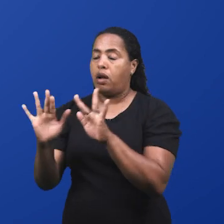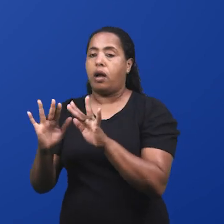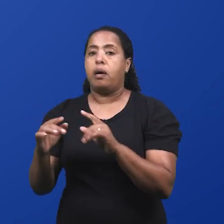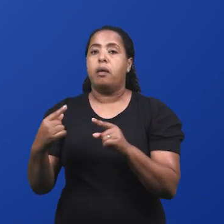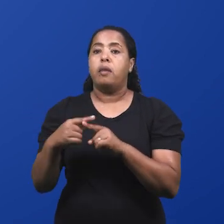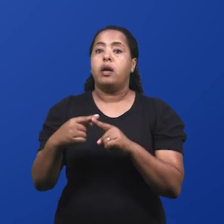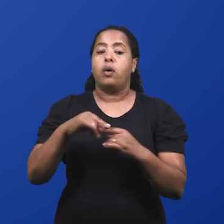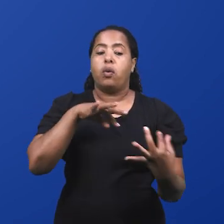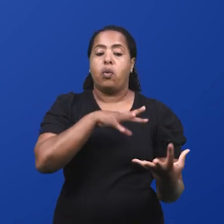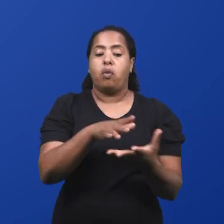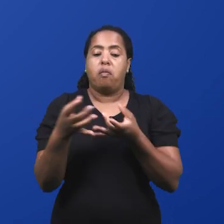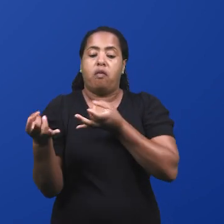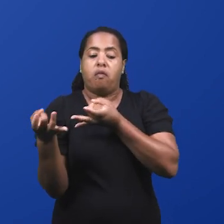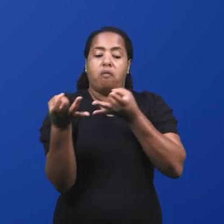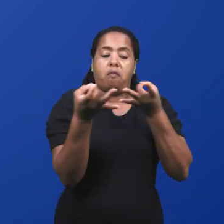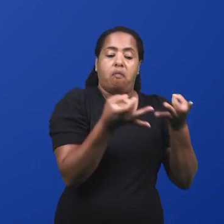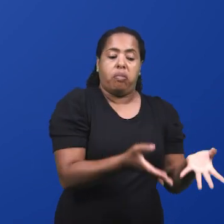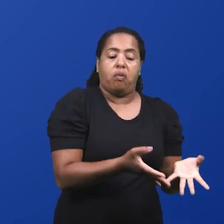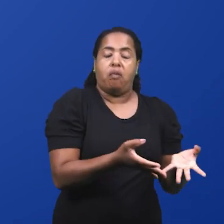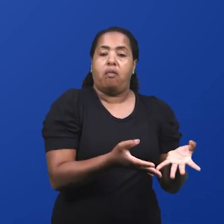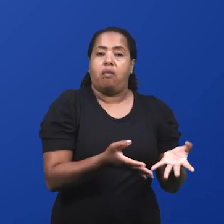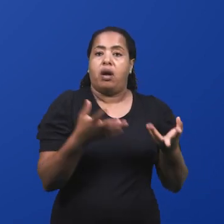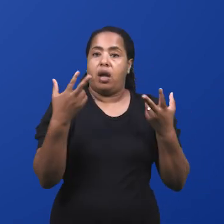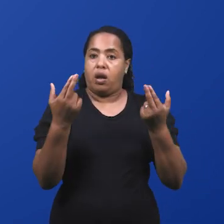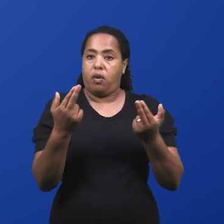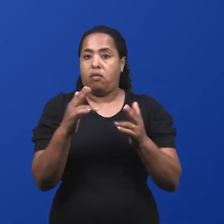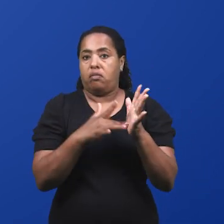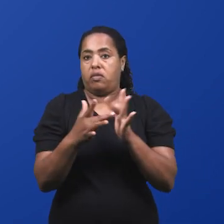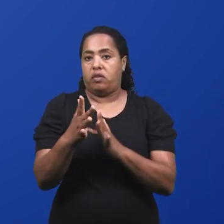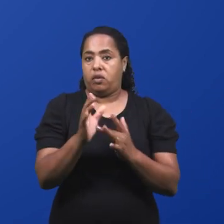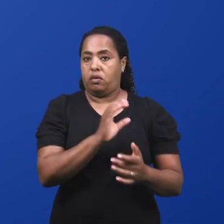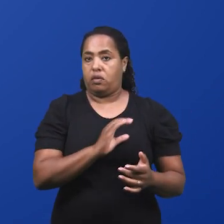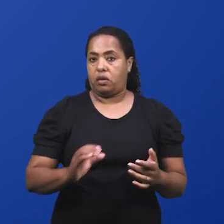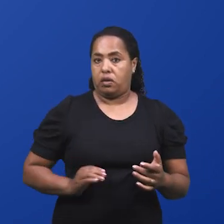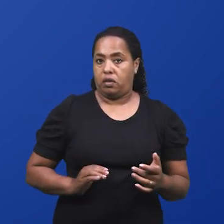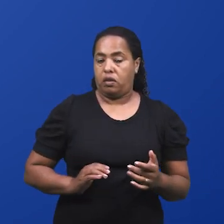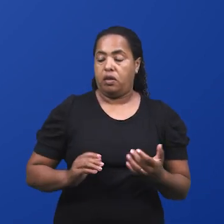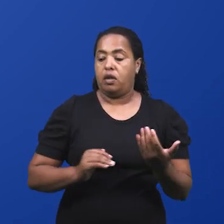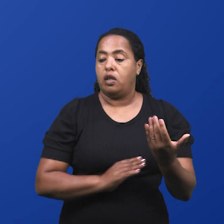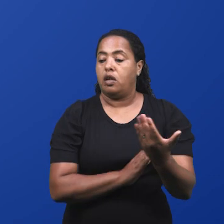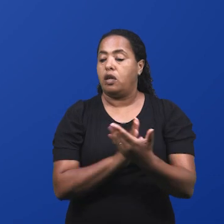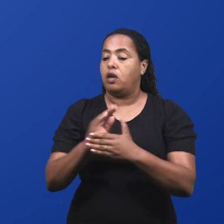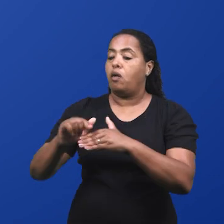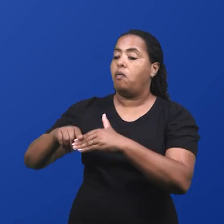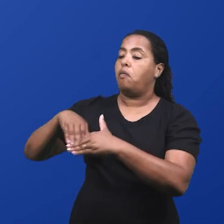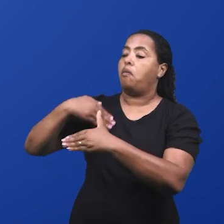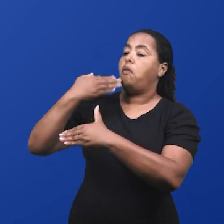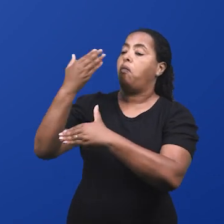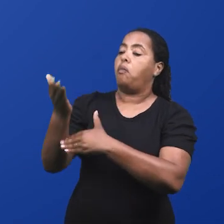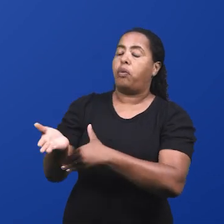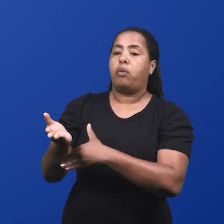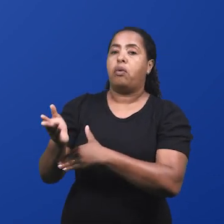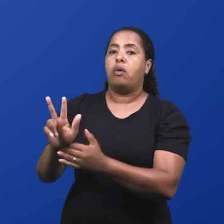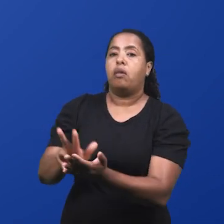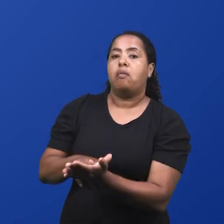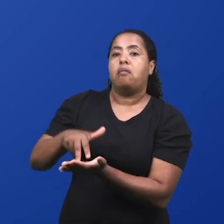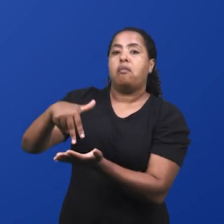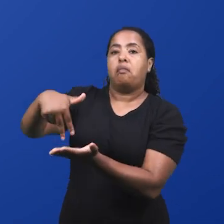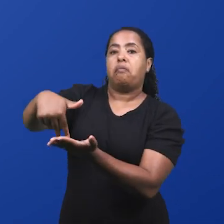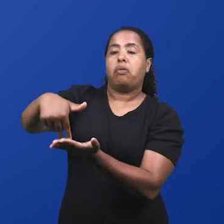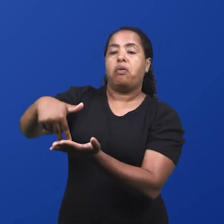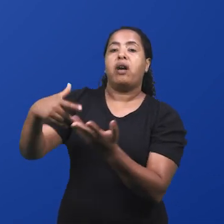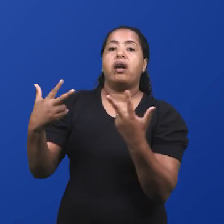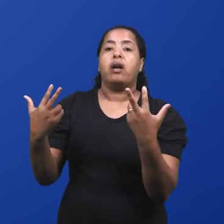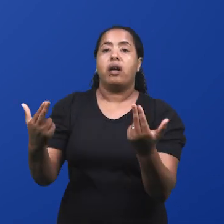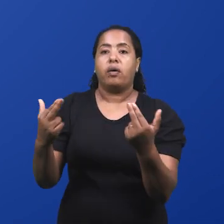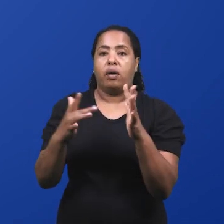passarmos o Jordão, devemos morrer para este mundo, como Cristo morreu. E, ao